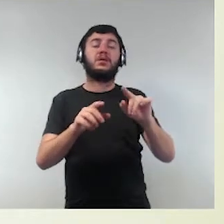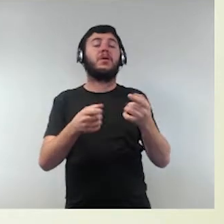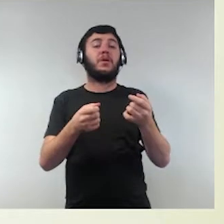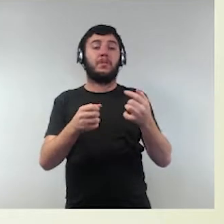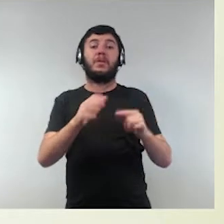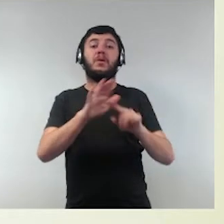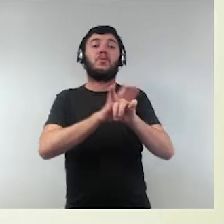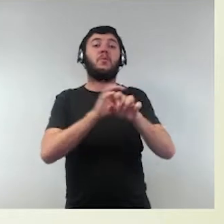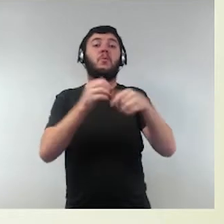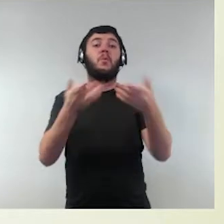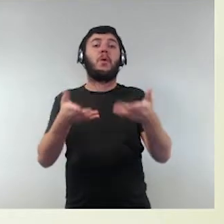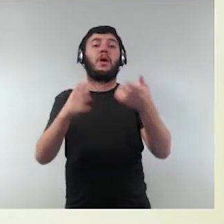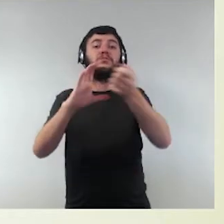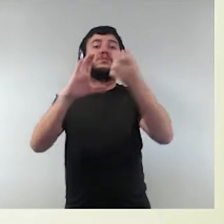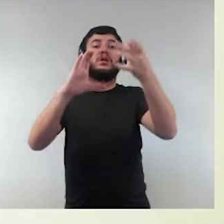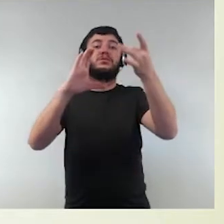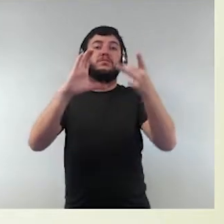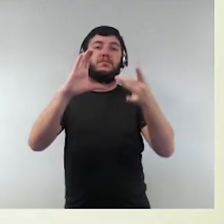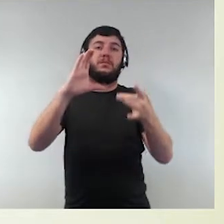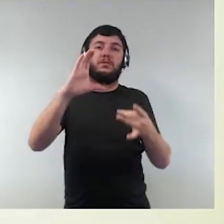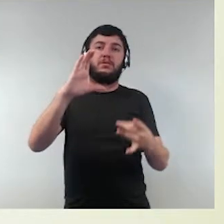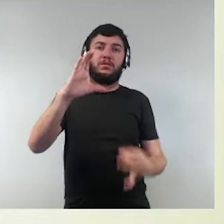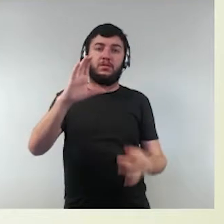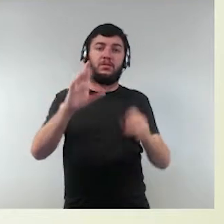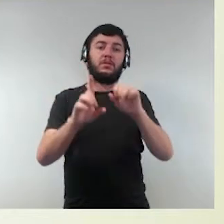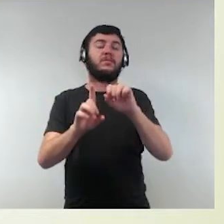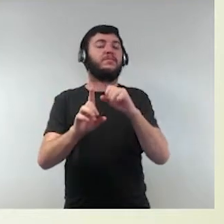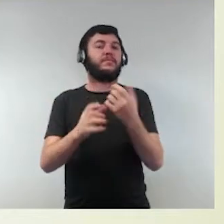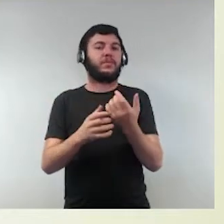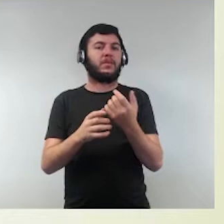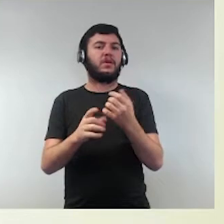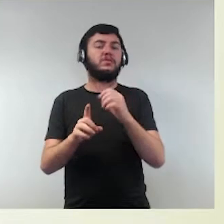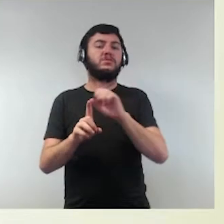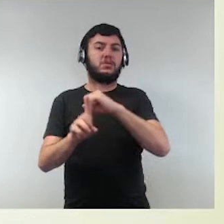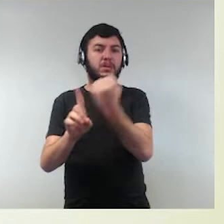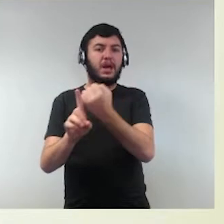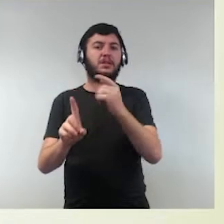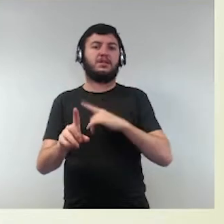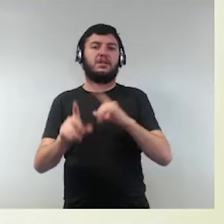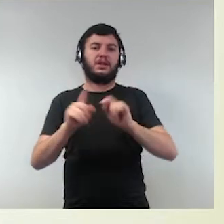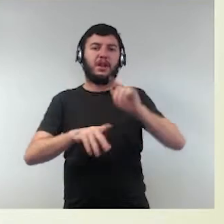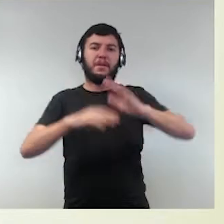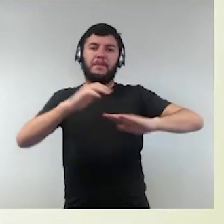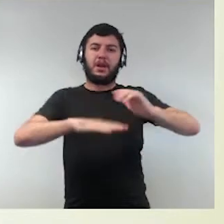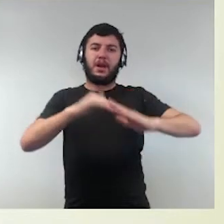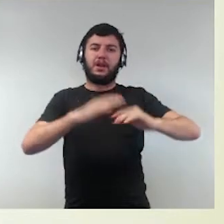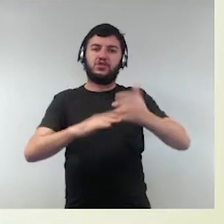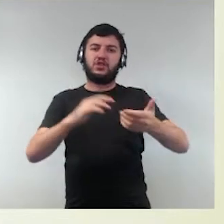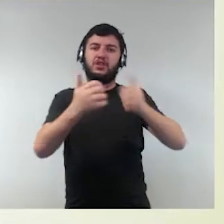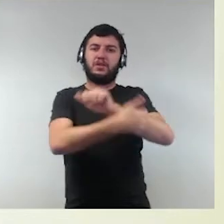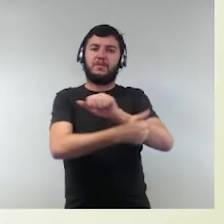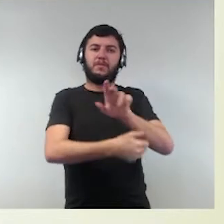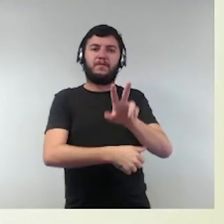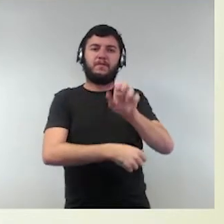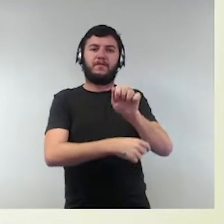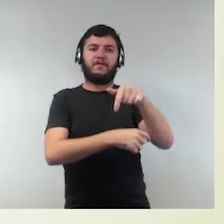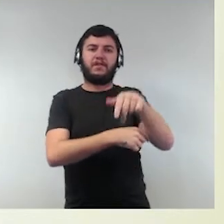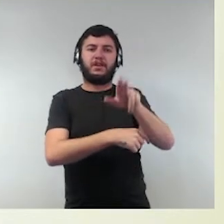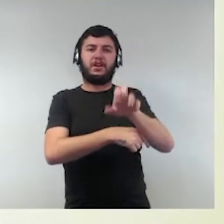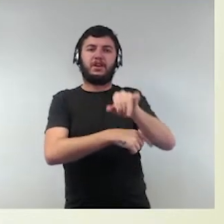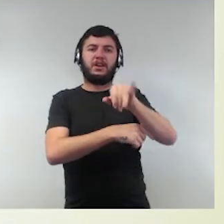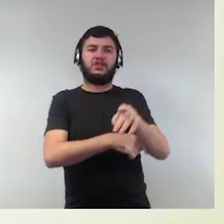desse esporte? A vaquejada, para vocês terem ideia, a partir do